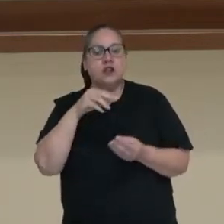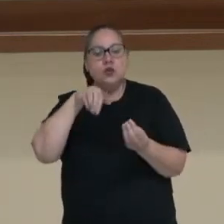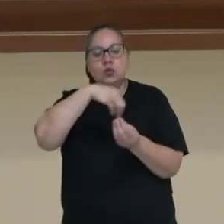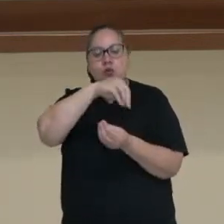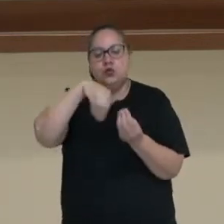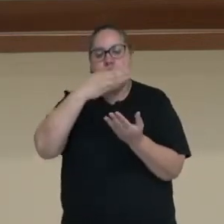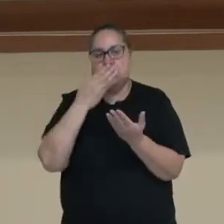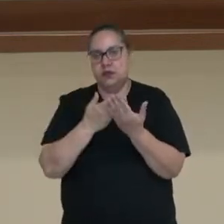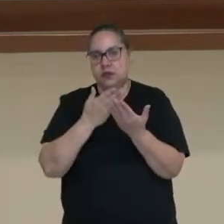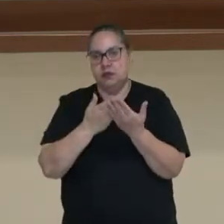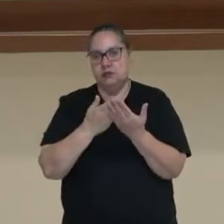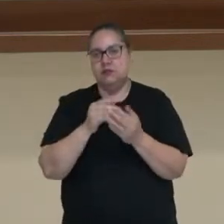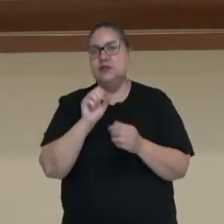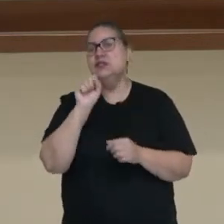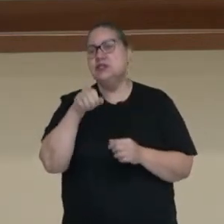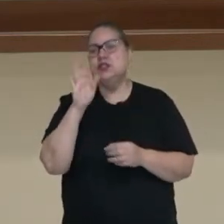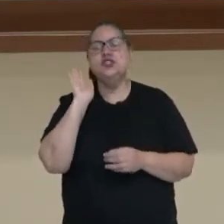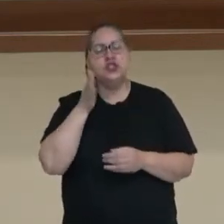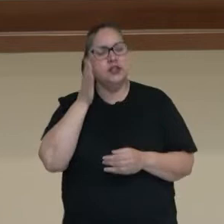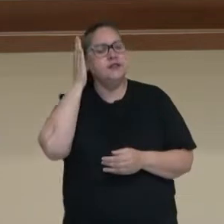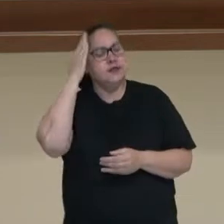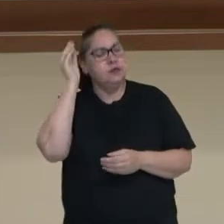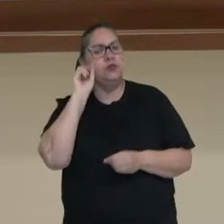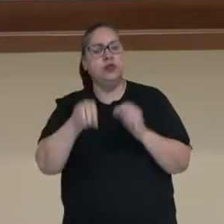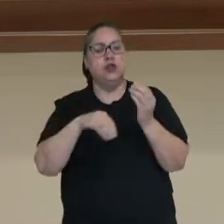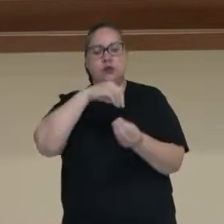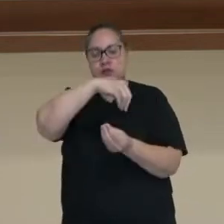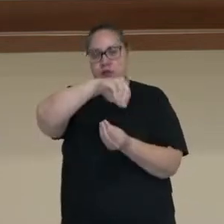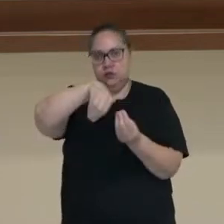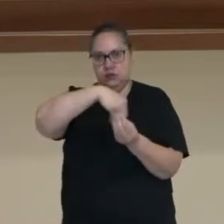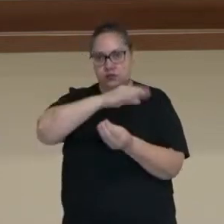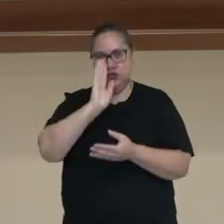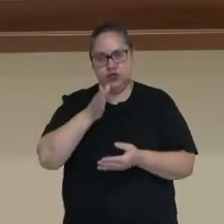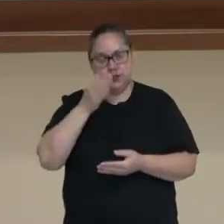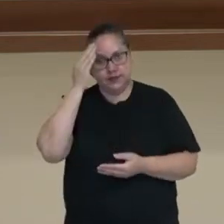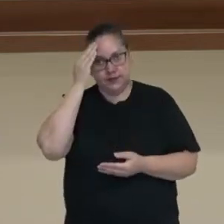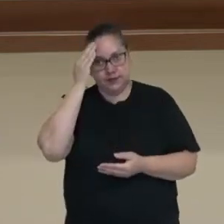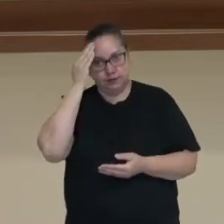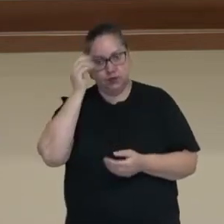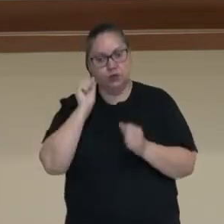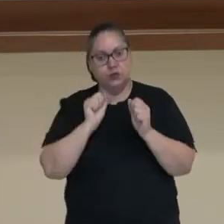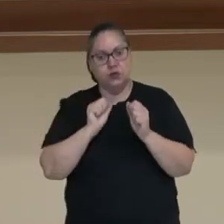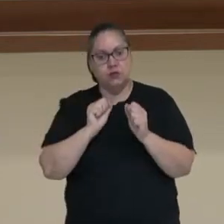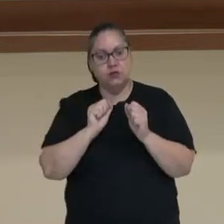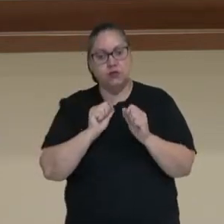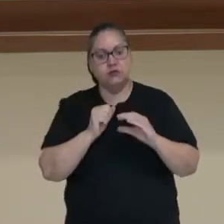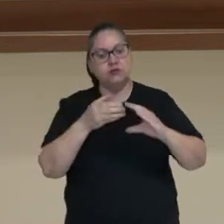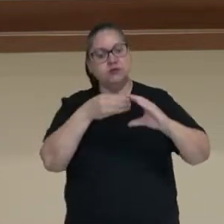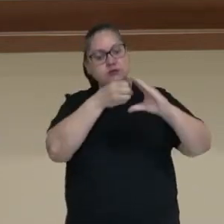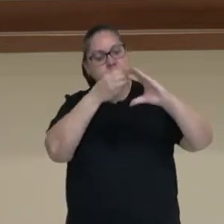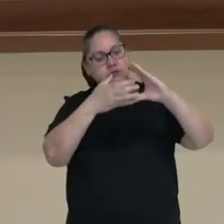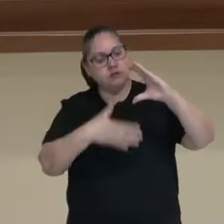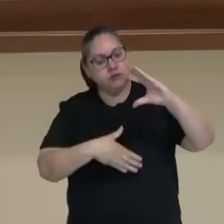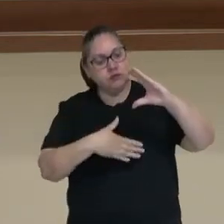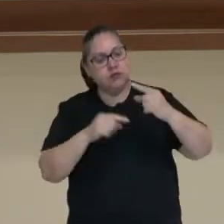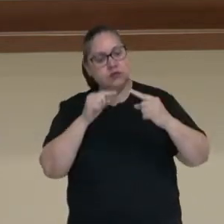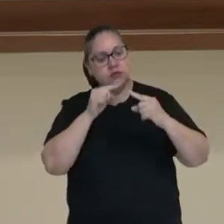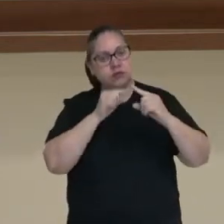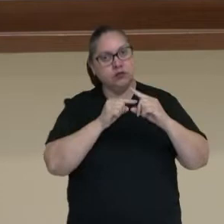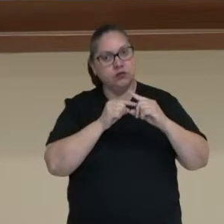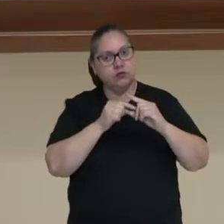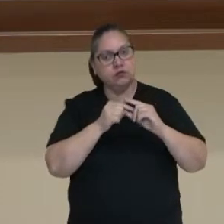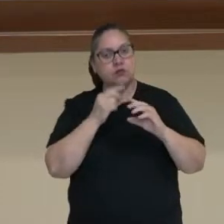Isso mesmo, você já sabe o que é uma mistura e também já sabe que nós podemos classificá-las de acordo com seu